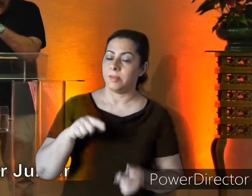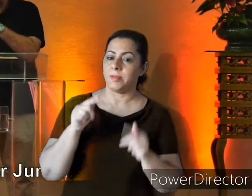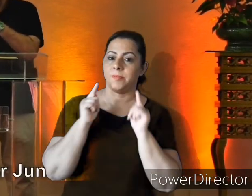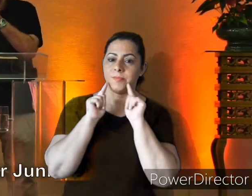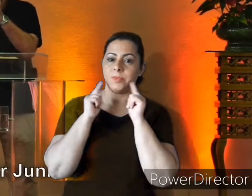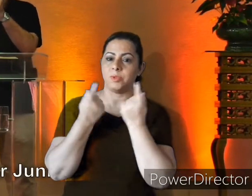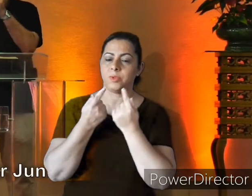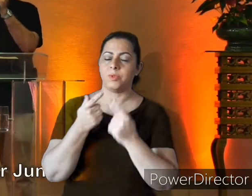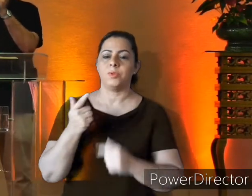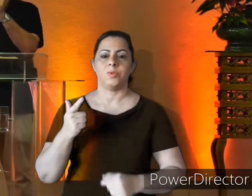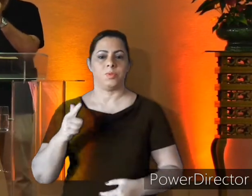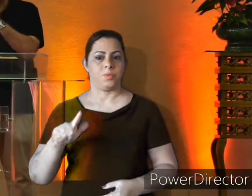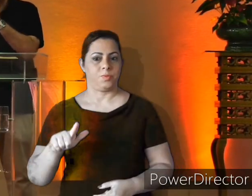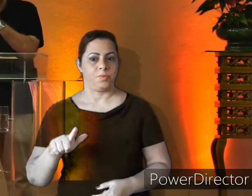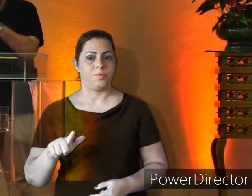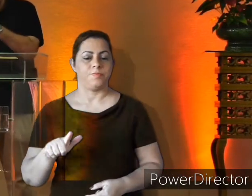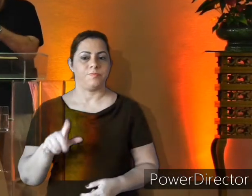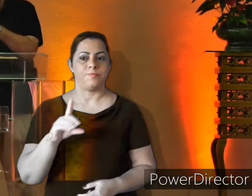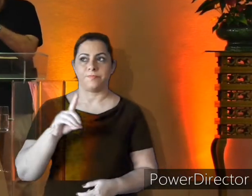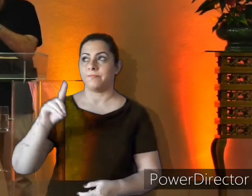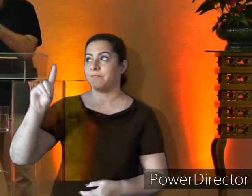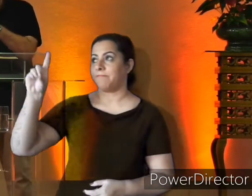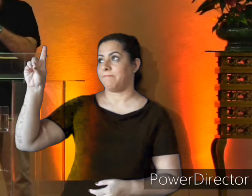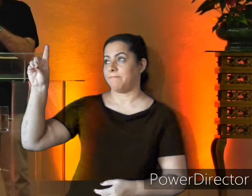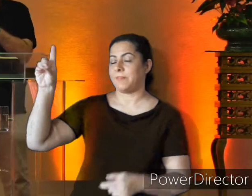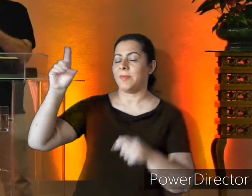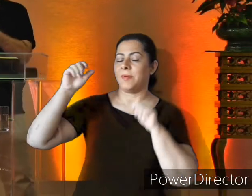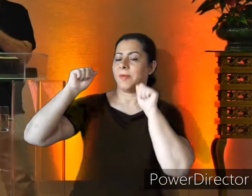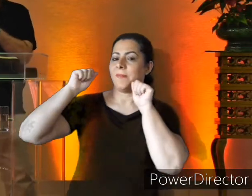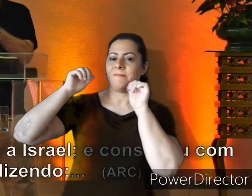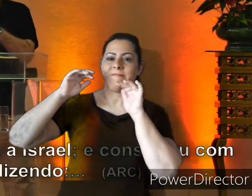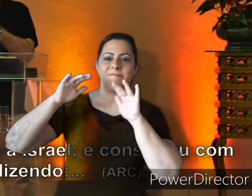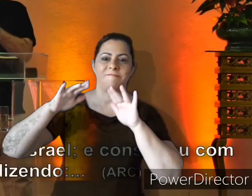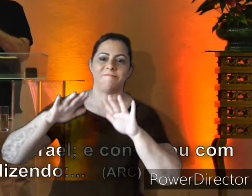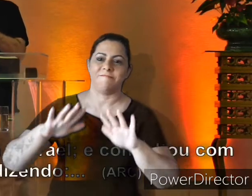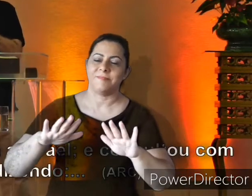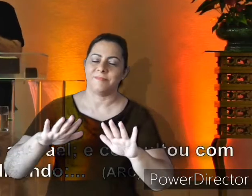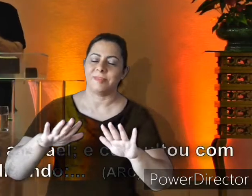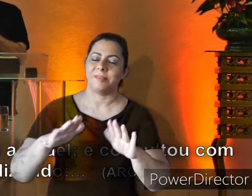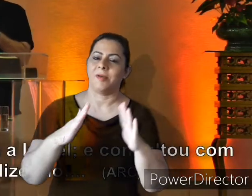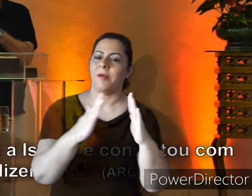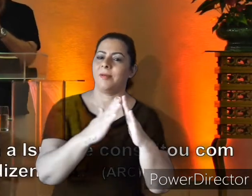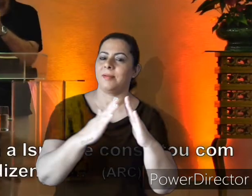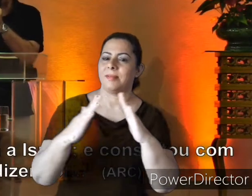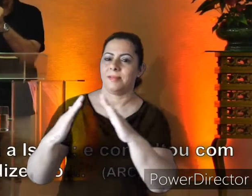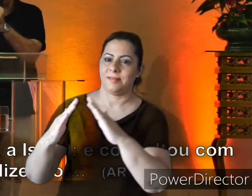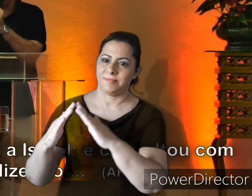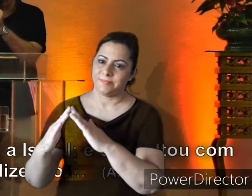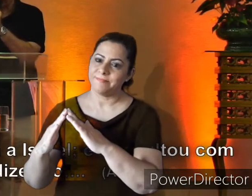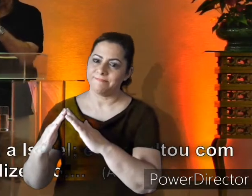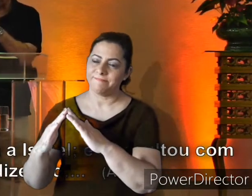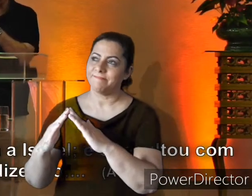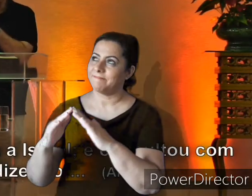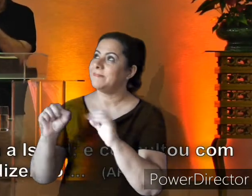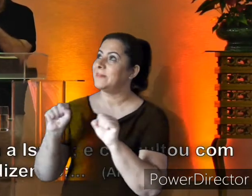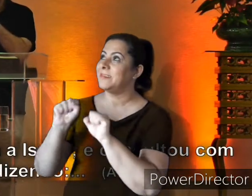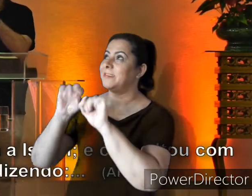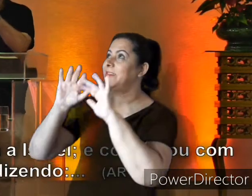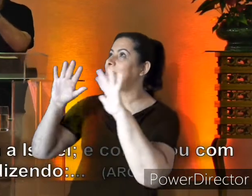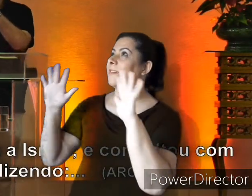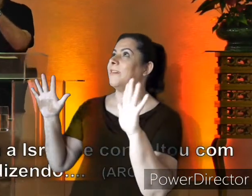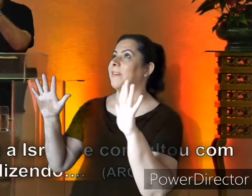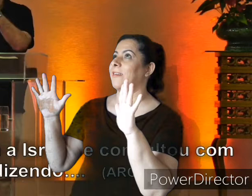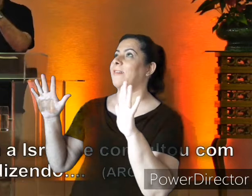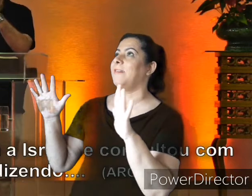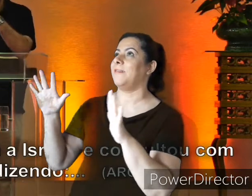invadidas pela glória de Deus, cheias da presença do nosso Senhor. Que o Espírito Santo esteja nesta